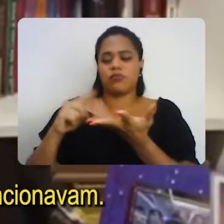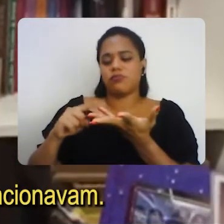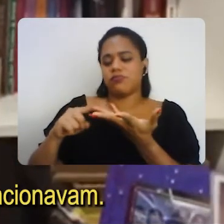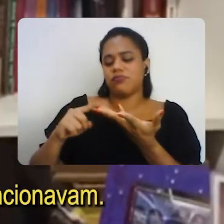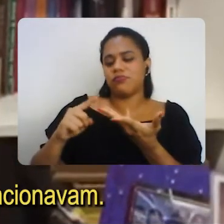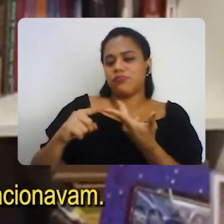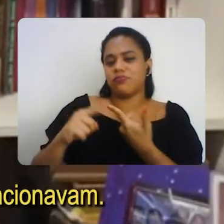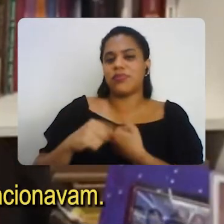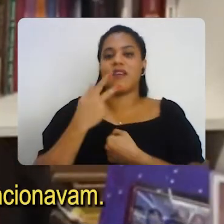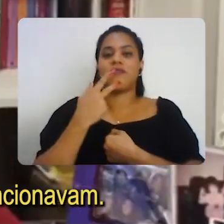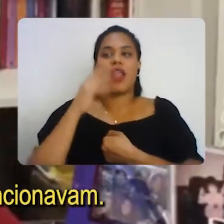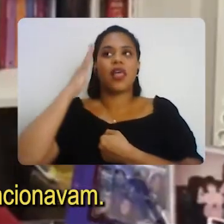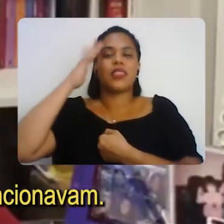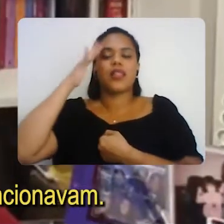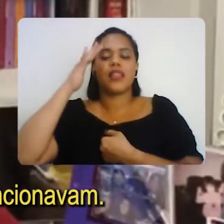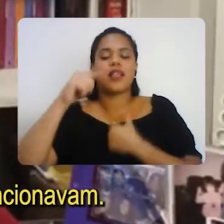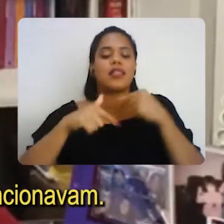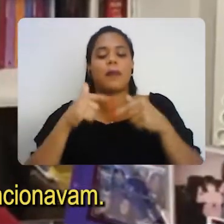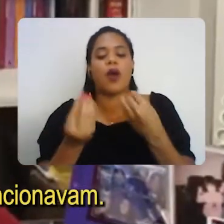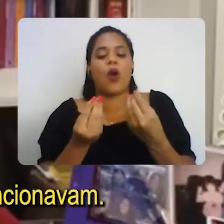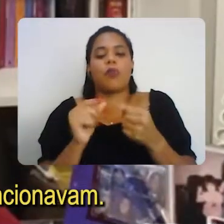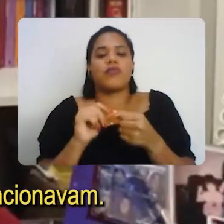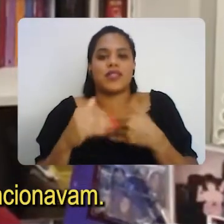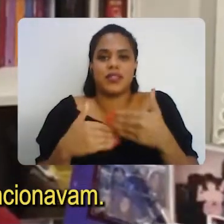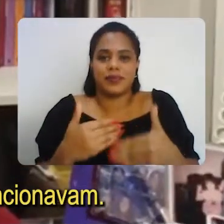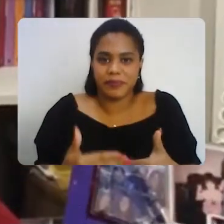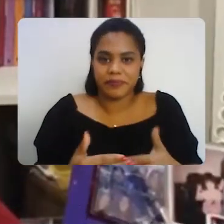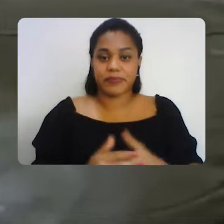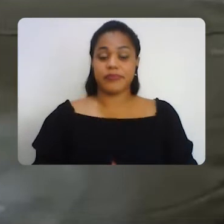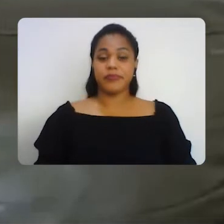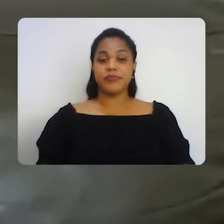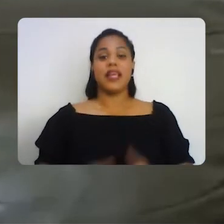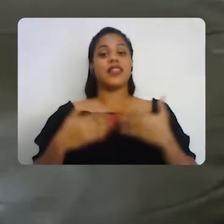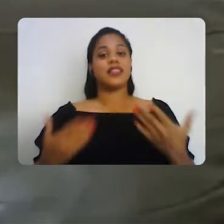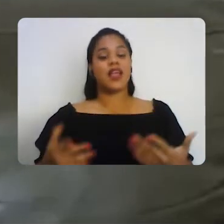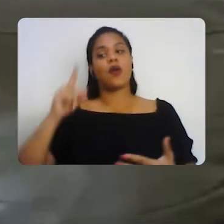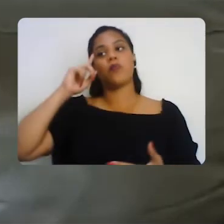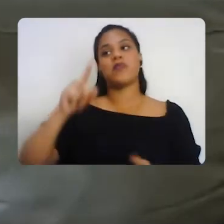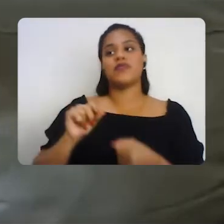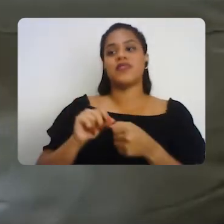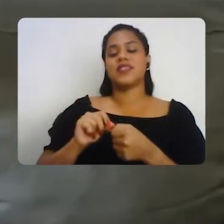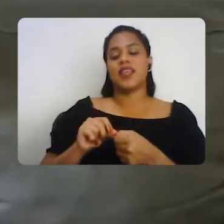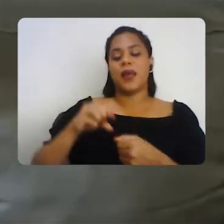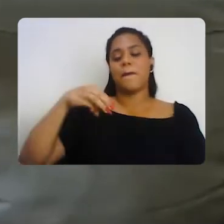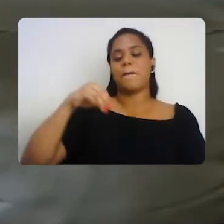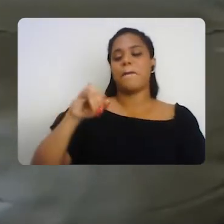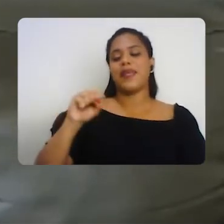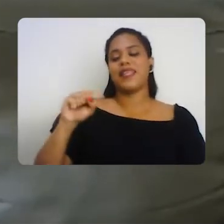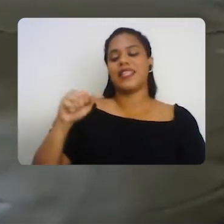Então me ajudou muito no trabalho e no entendimento de como as coisas funcionavam. Então a missão dada era